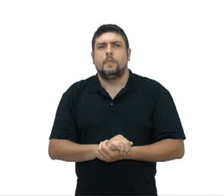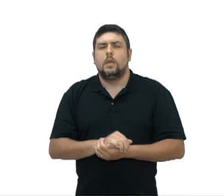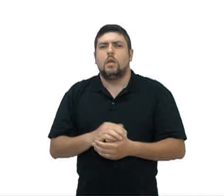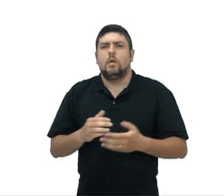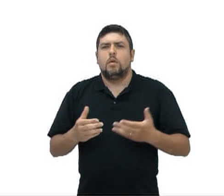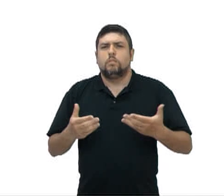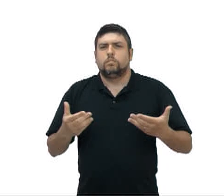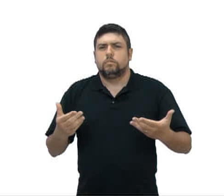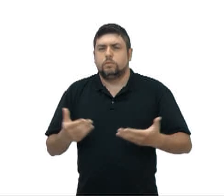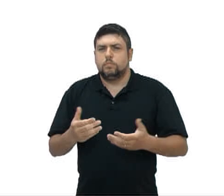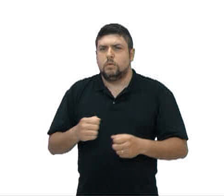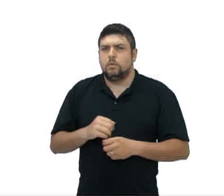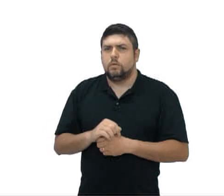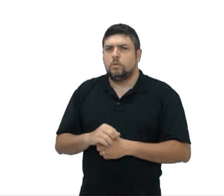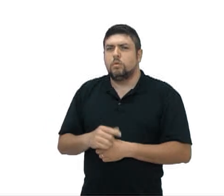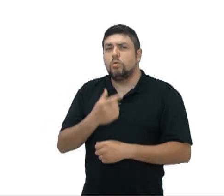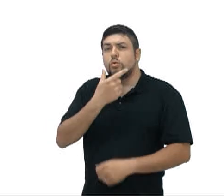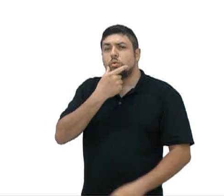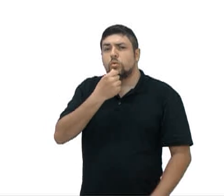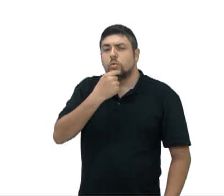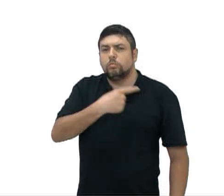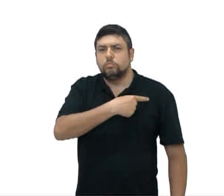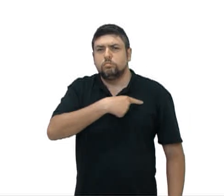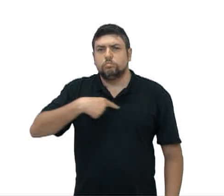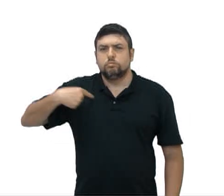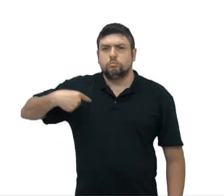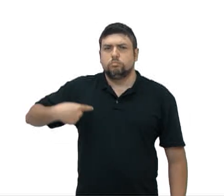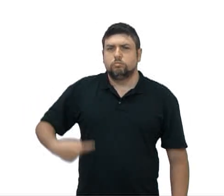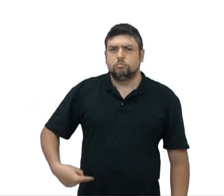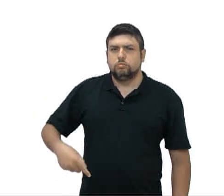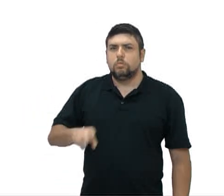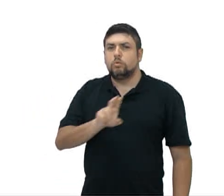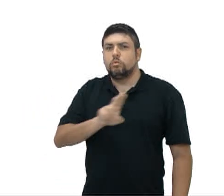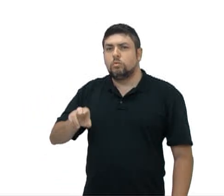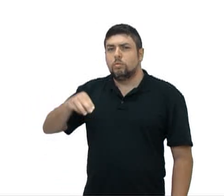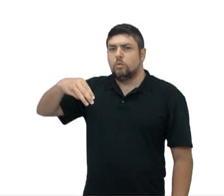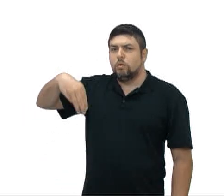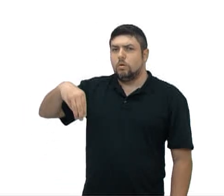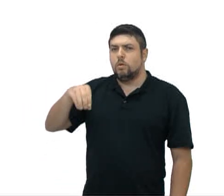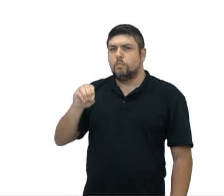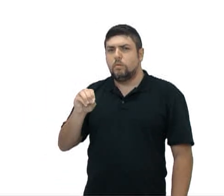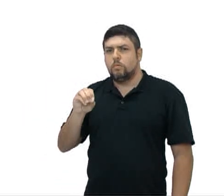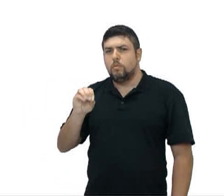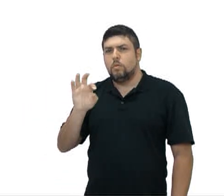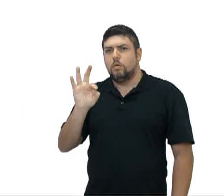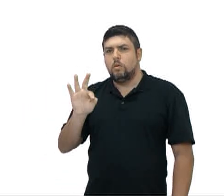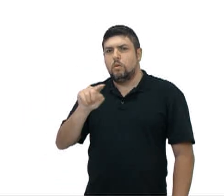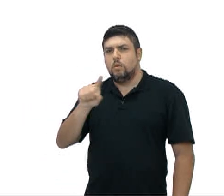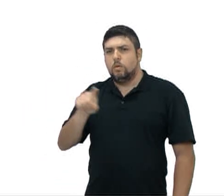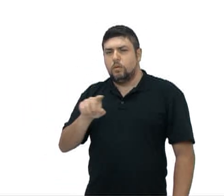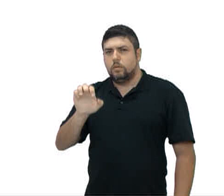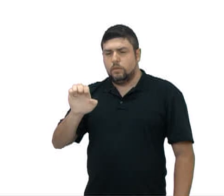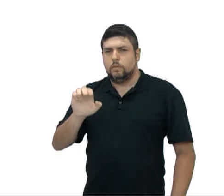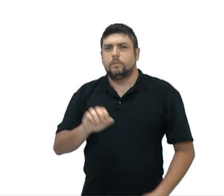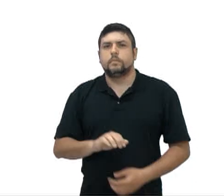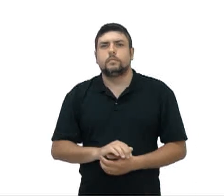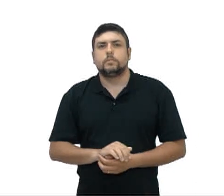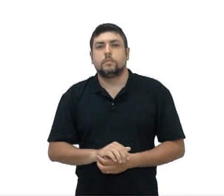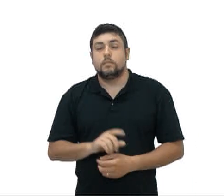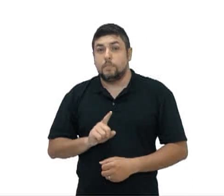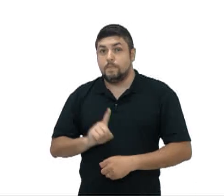para vocês é um chinês chamado Mo-Tse. Na época, não existia ainda a